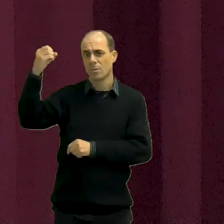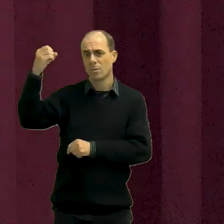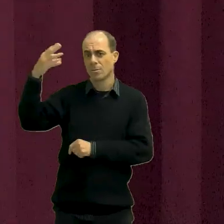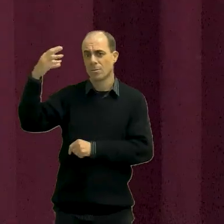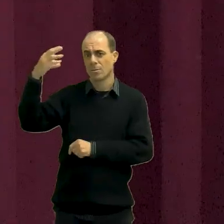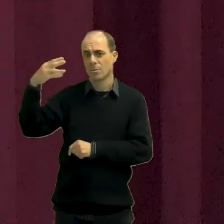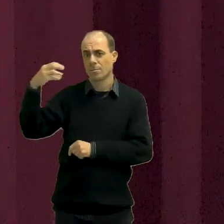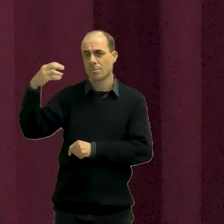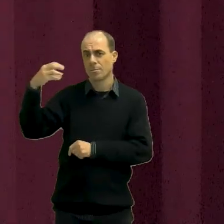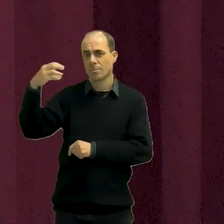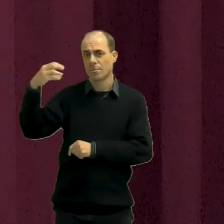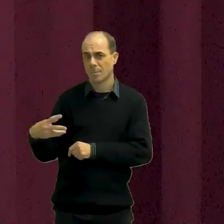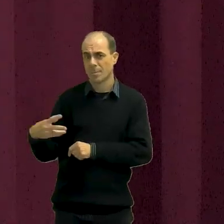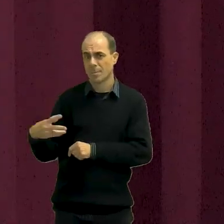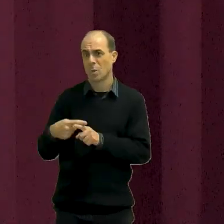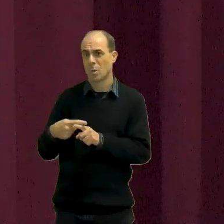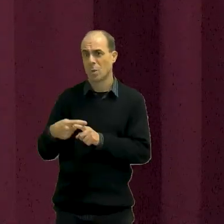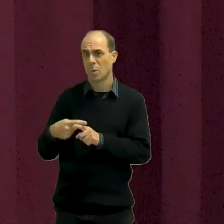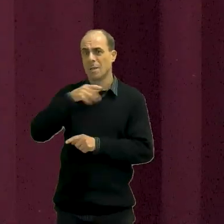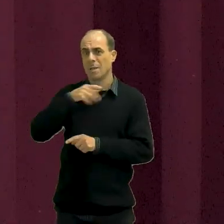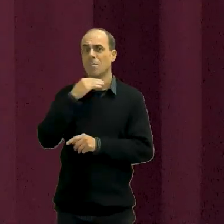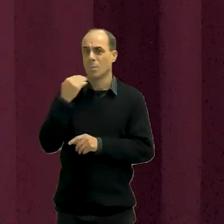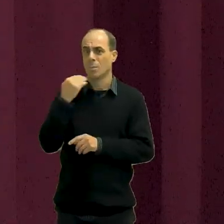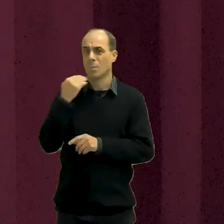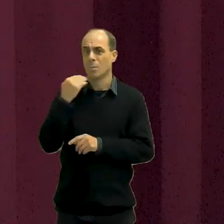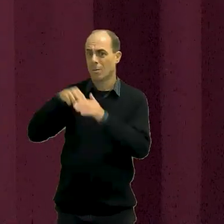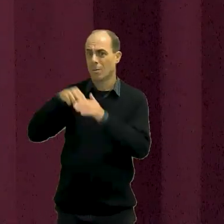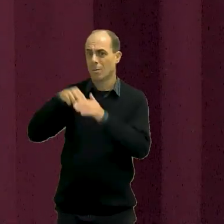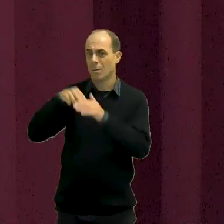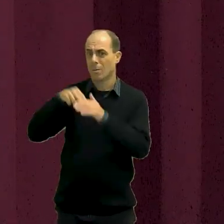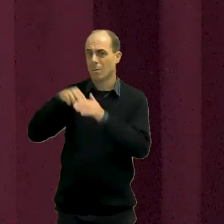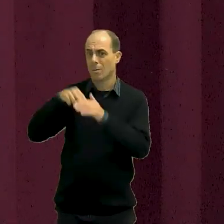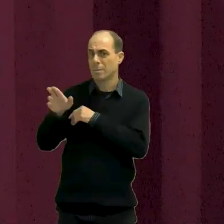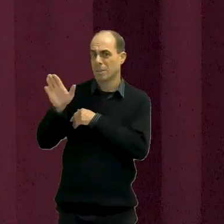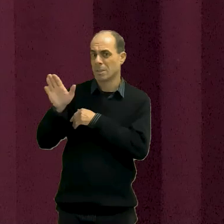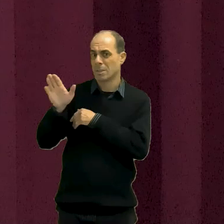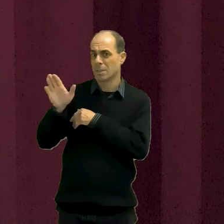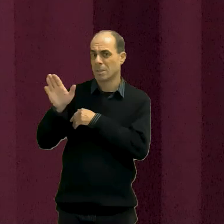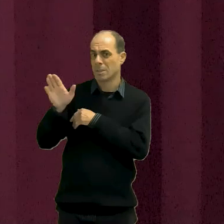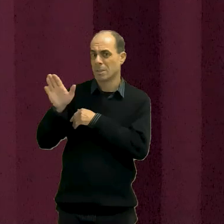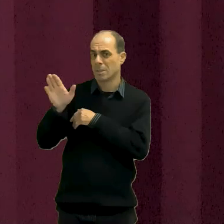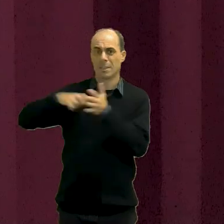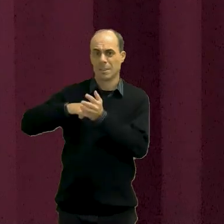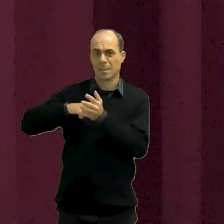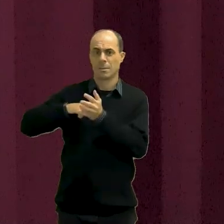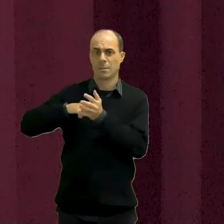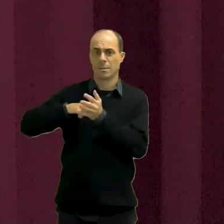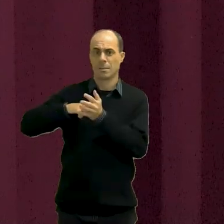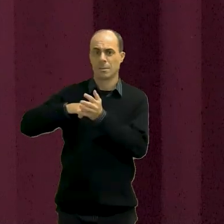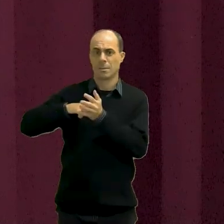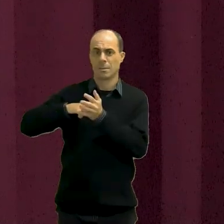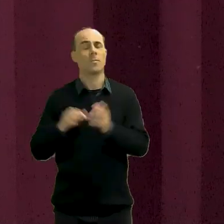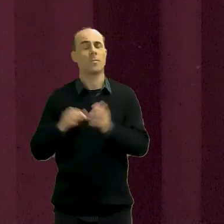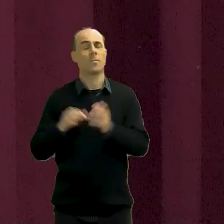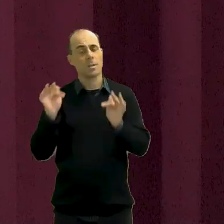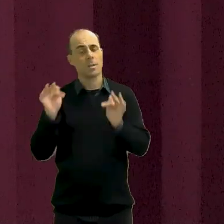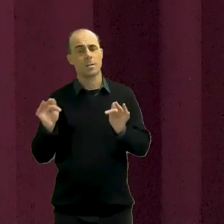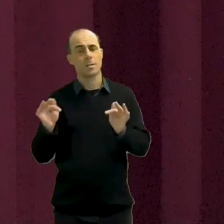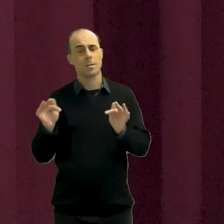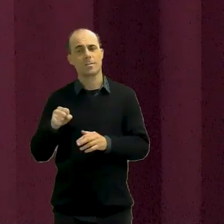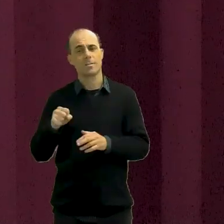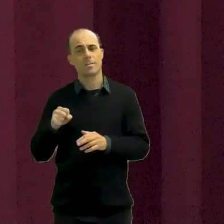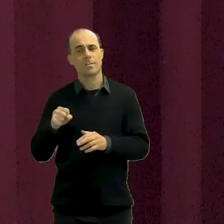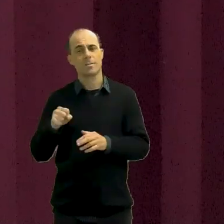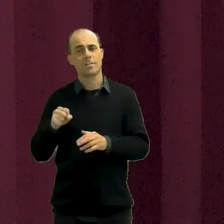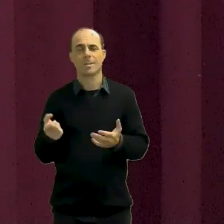que já matou pessoas isso a gente fica muito feliz então o o prêmio né Foi um prêmio